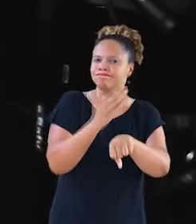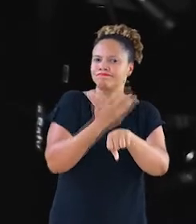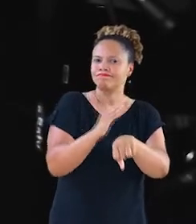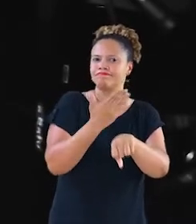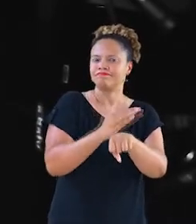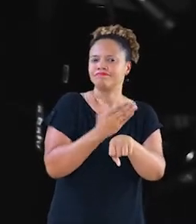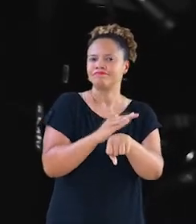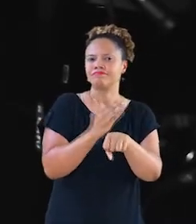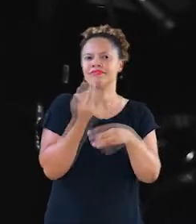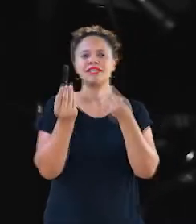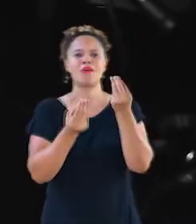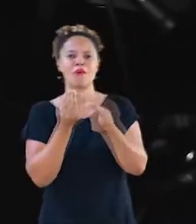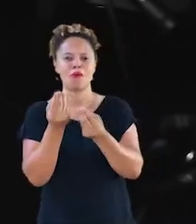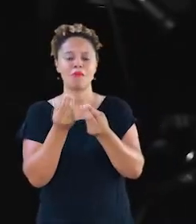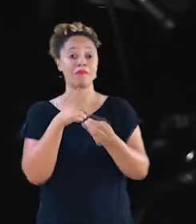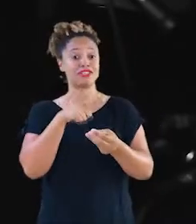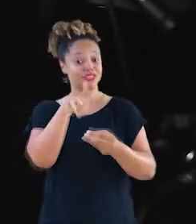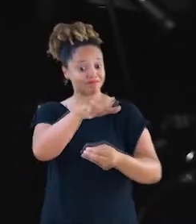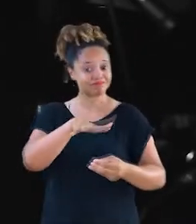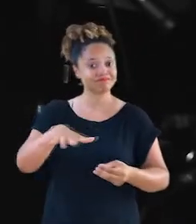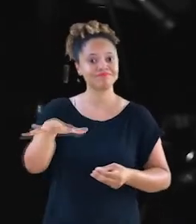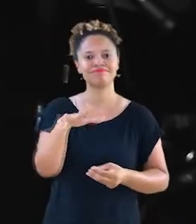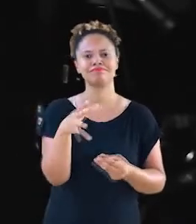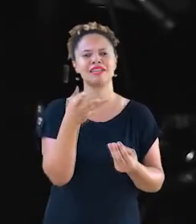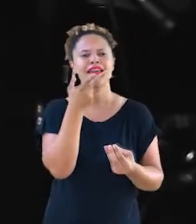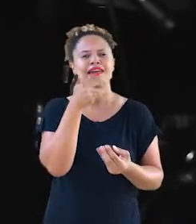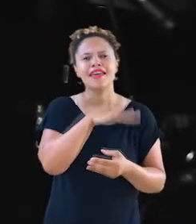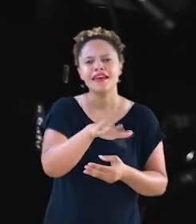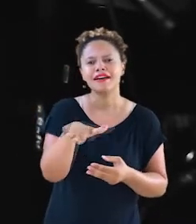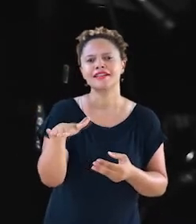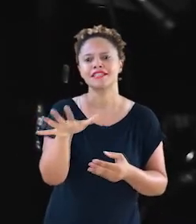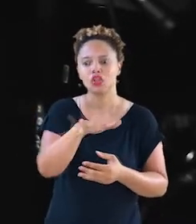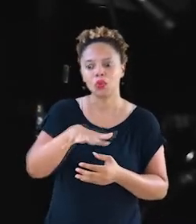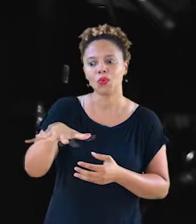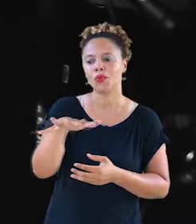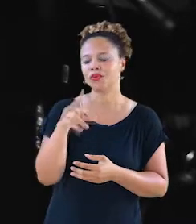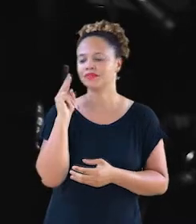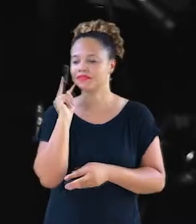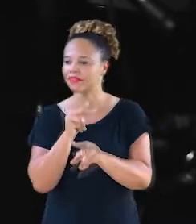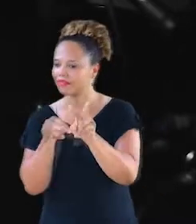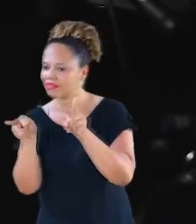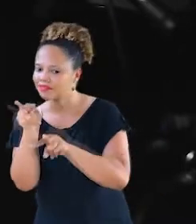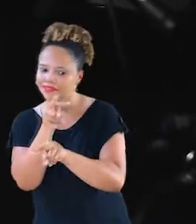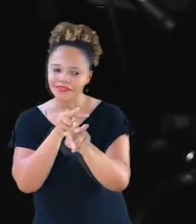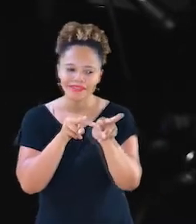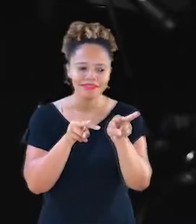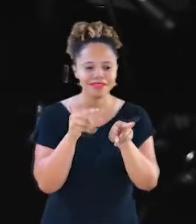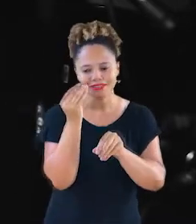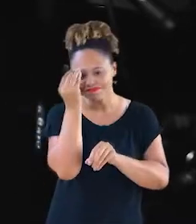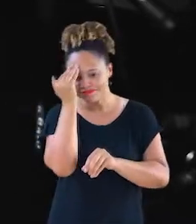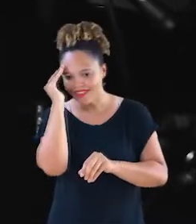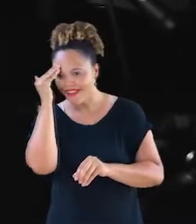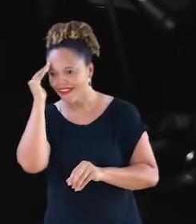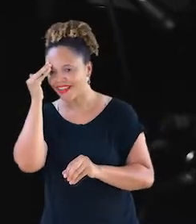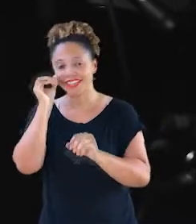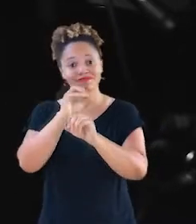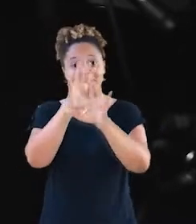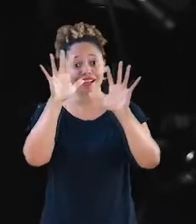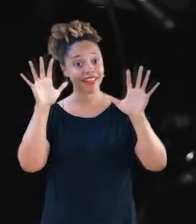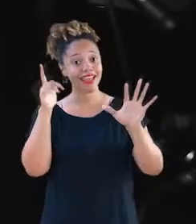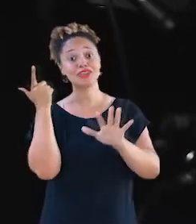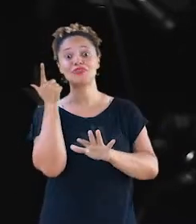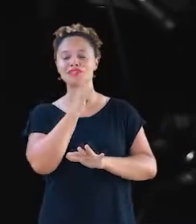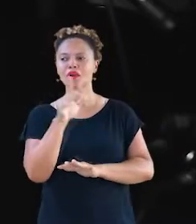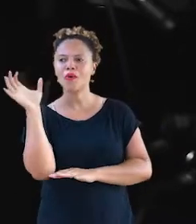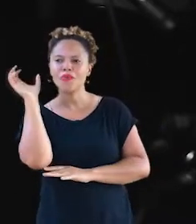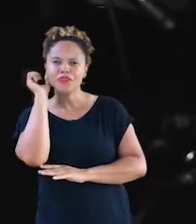criança no pátio, tocando, assim, a galera já tocando bem, então você já começava a entender um pouquinho dessas relações, muito de ouvido, muita coisa de ouvido,